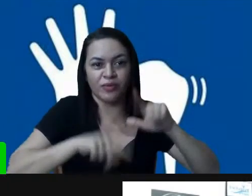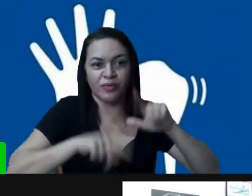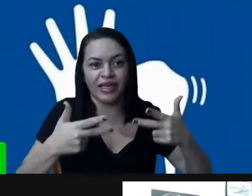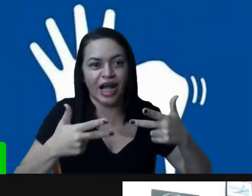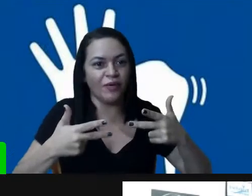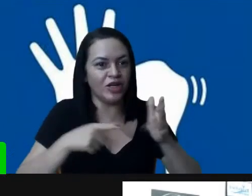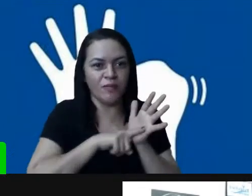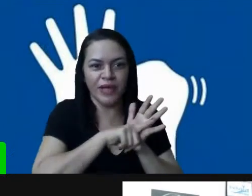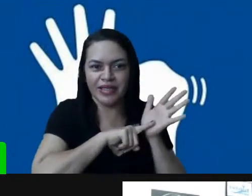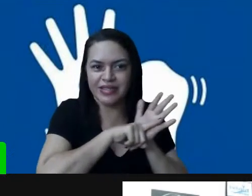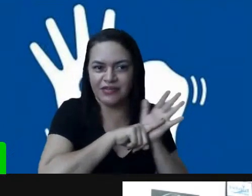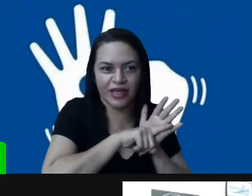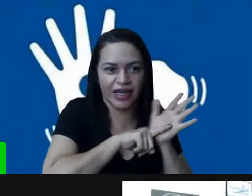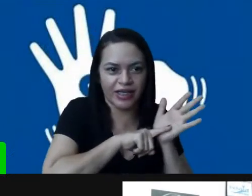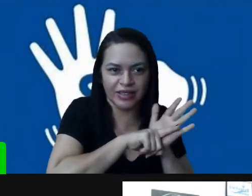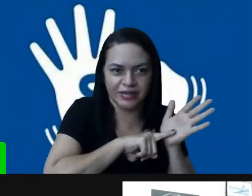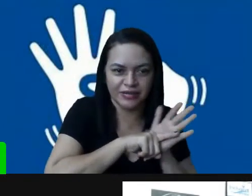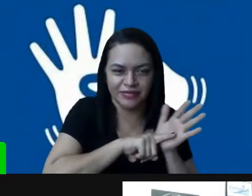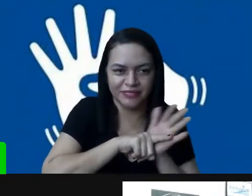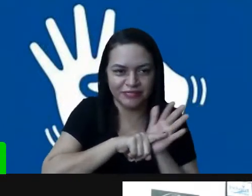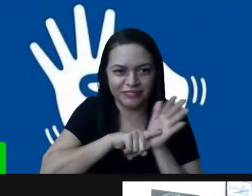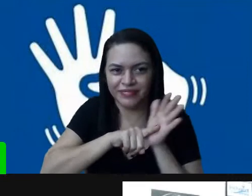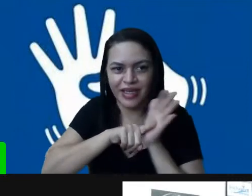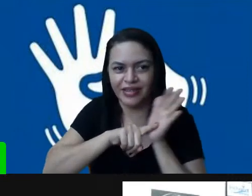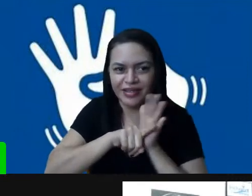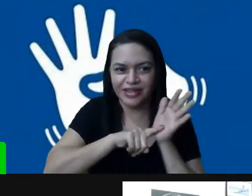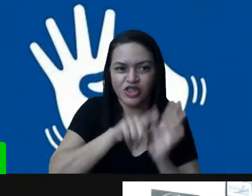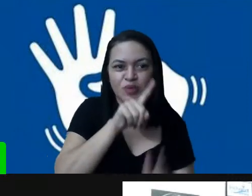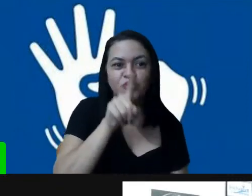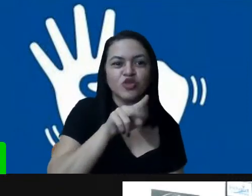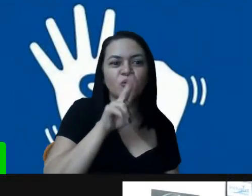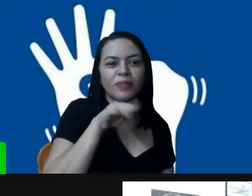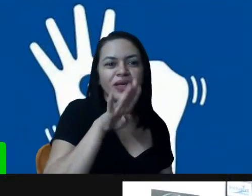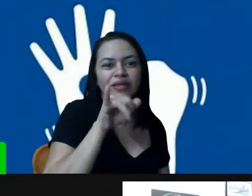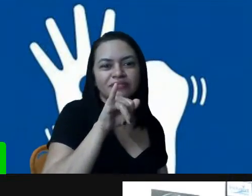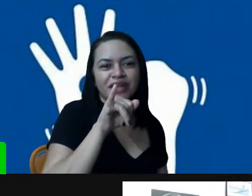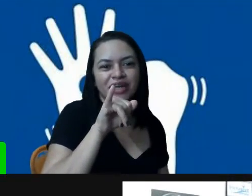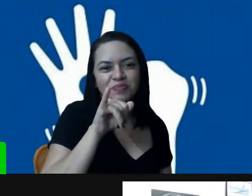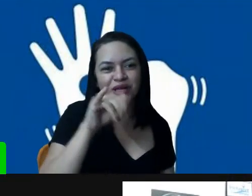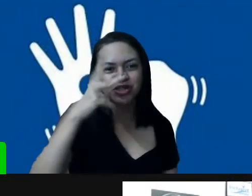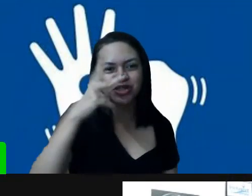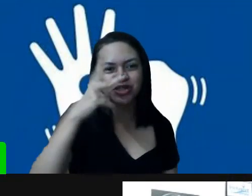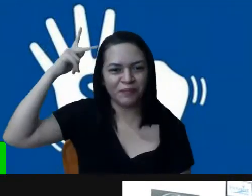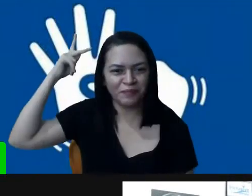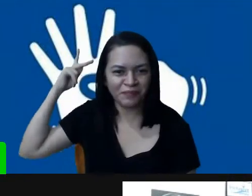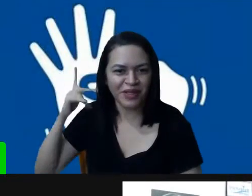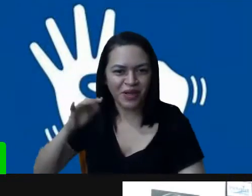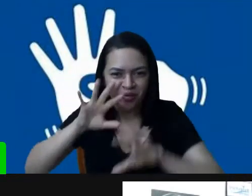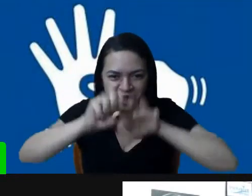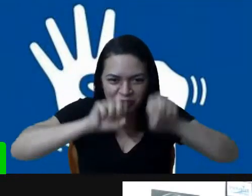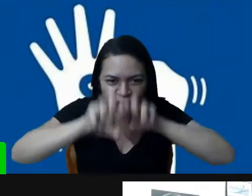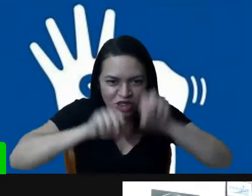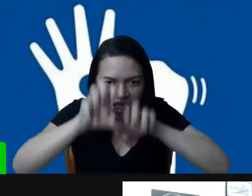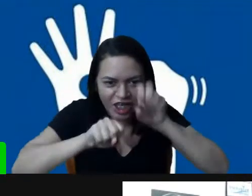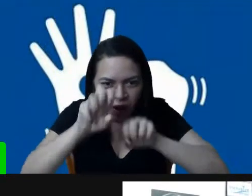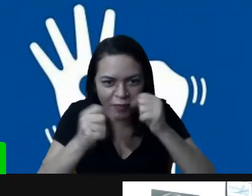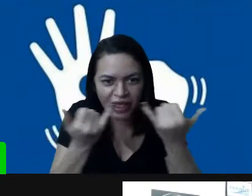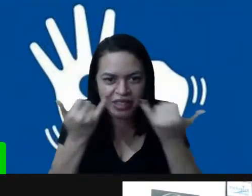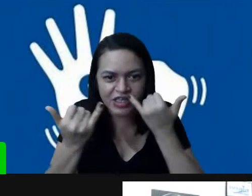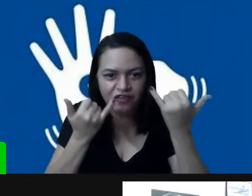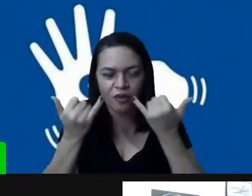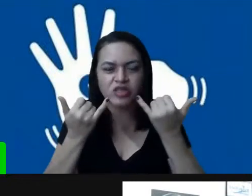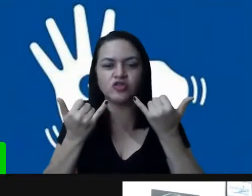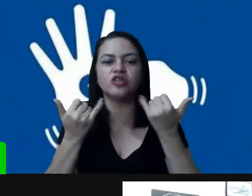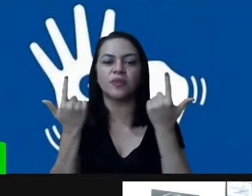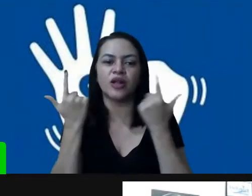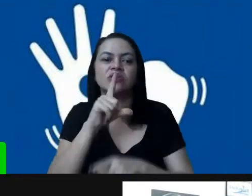prévia do material, ele começa a ficar ali, né? Tipo zumbi, né? Isso, Pajão. O tempo todinho ali, ó, pegando